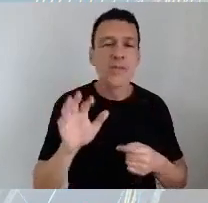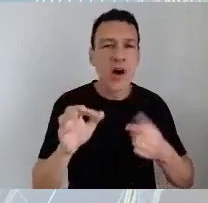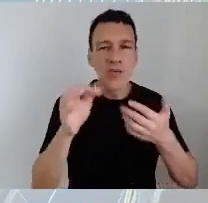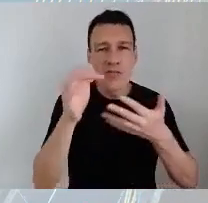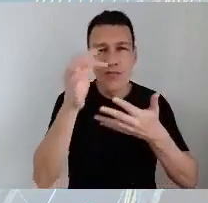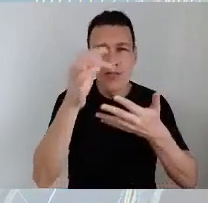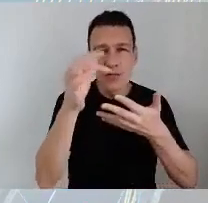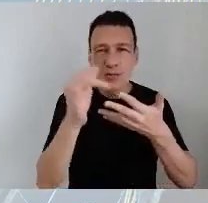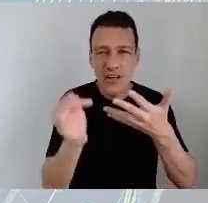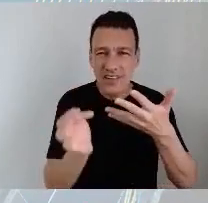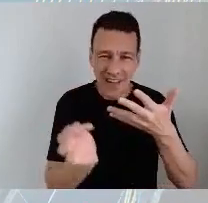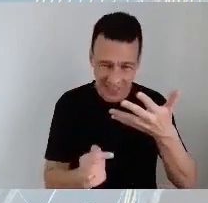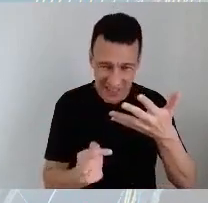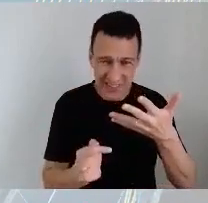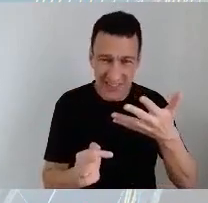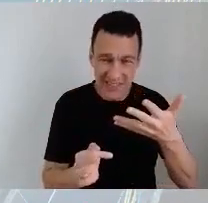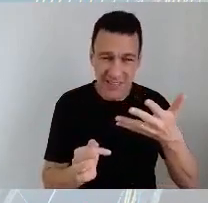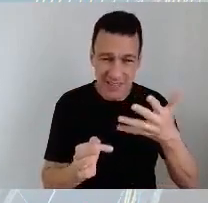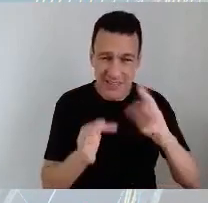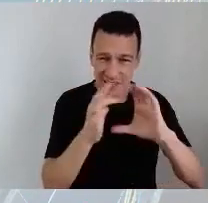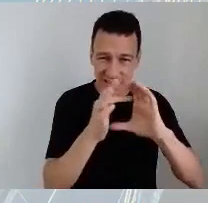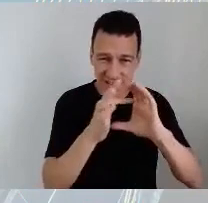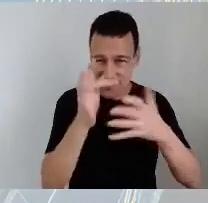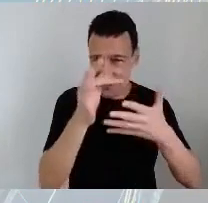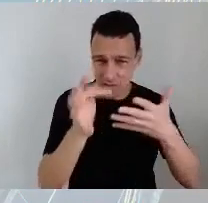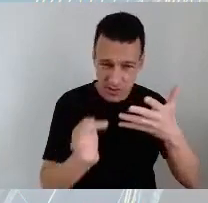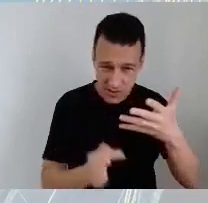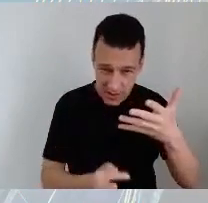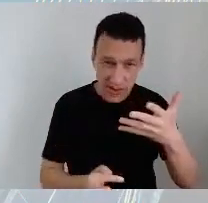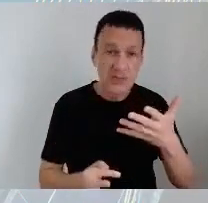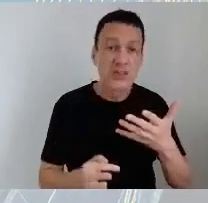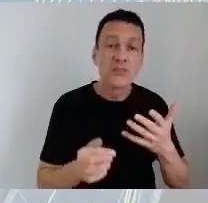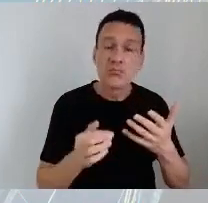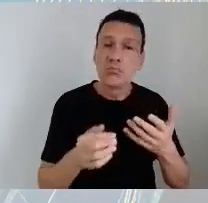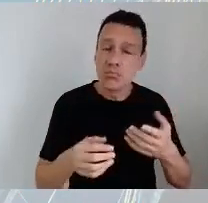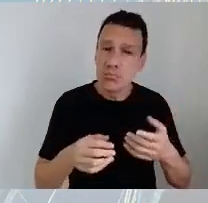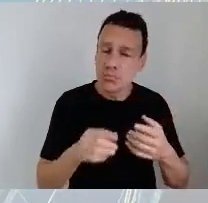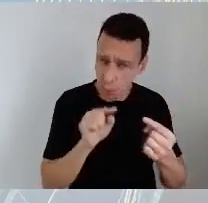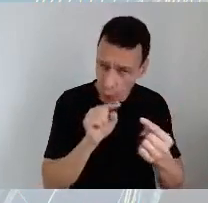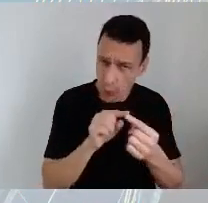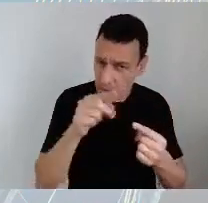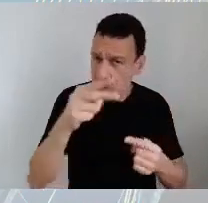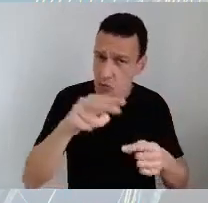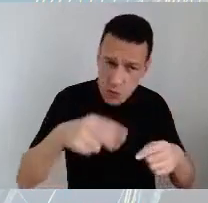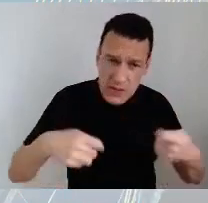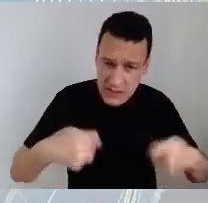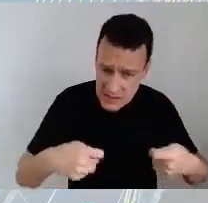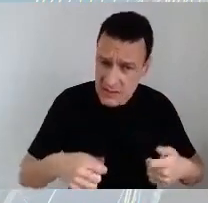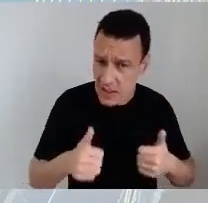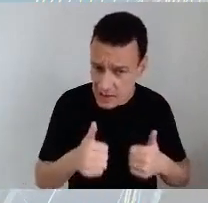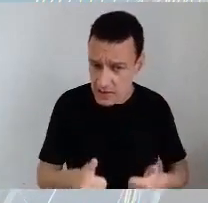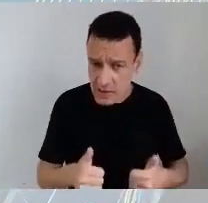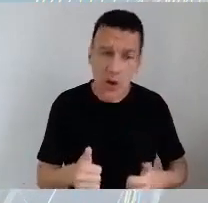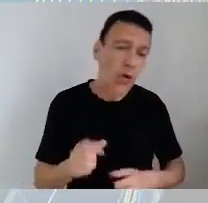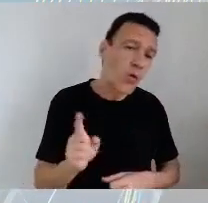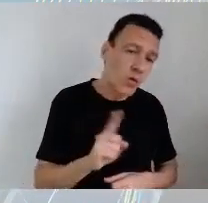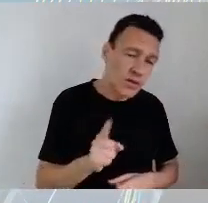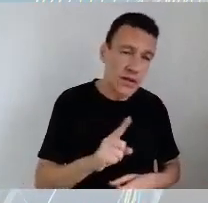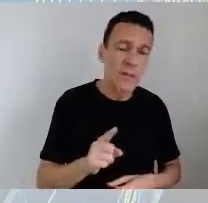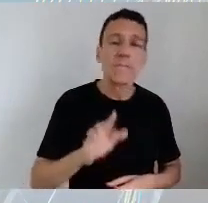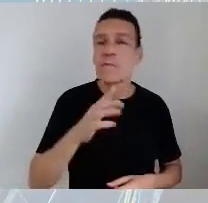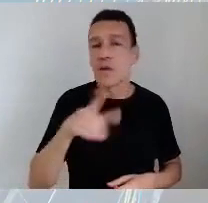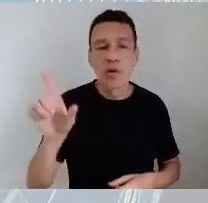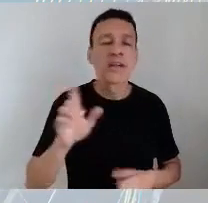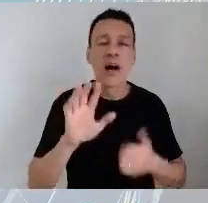às necessidades da pessoa que está testando, e a outra se as funcionalidades testadas fáceis de utilizar. E